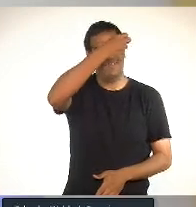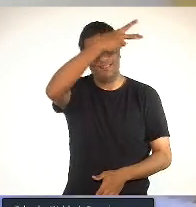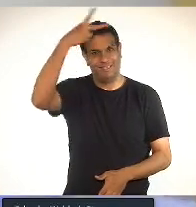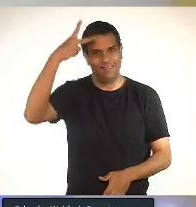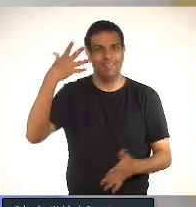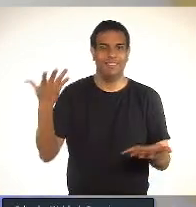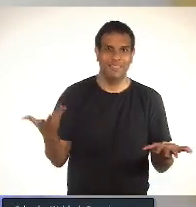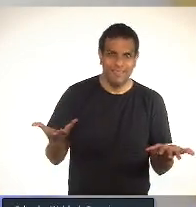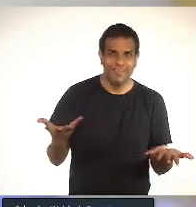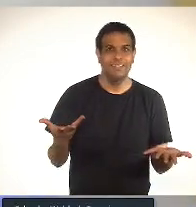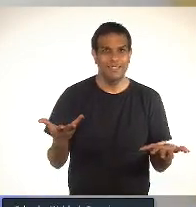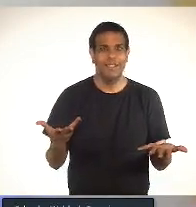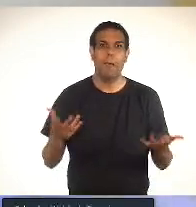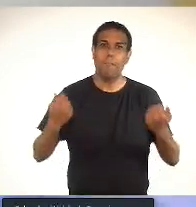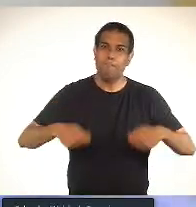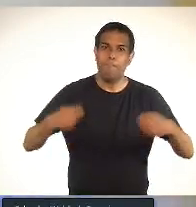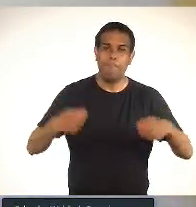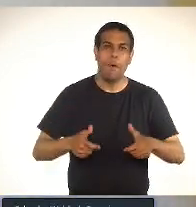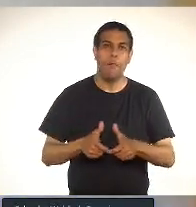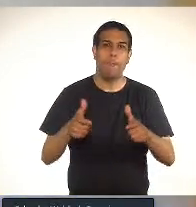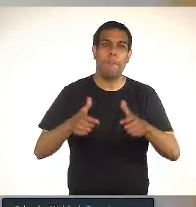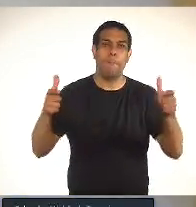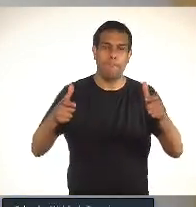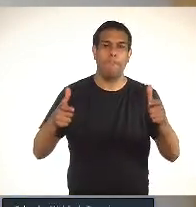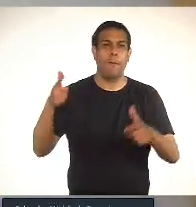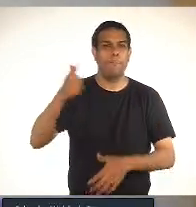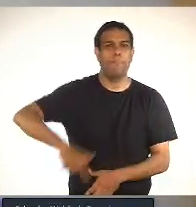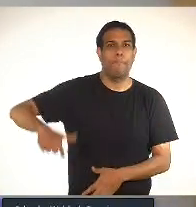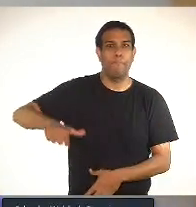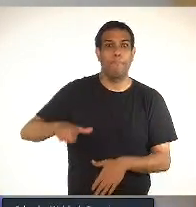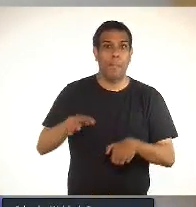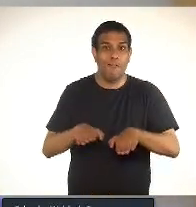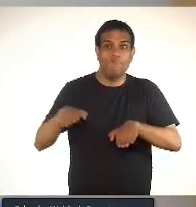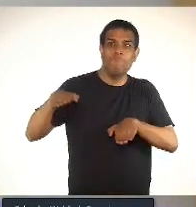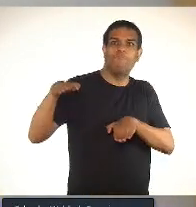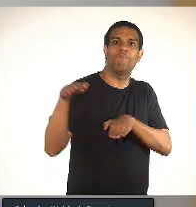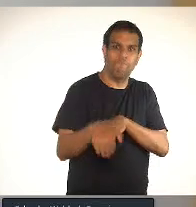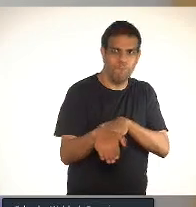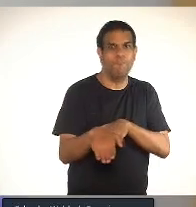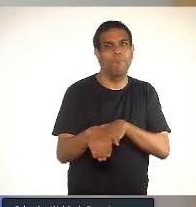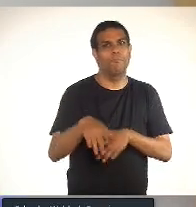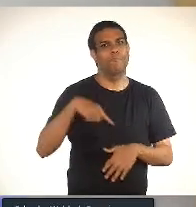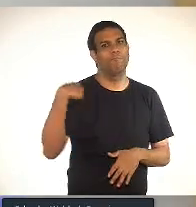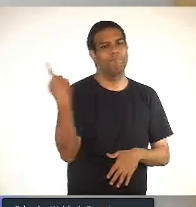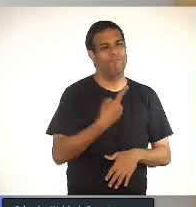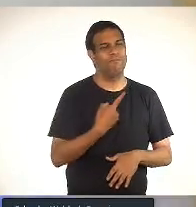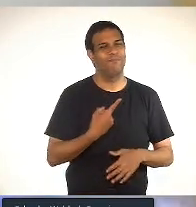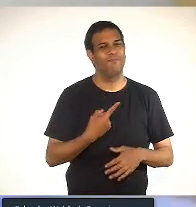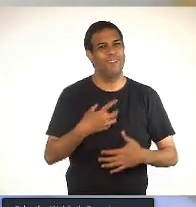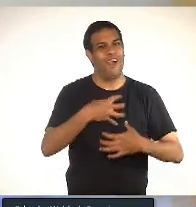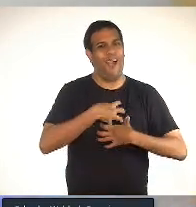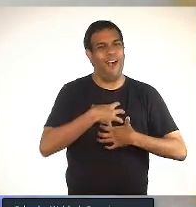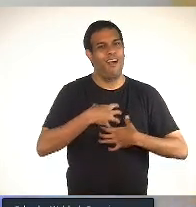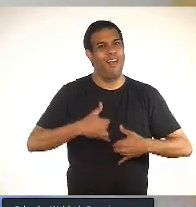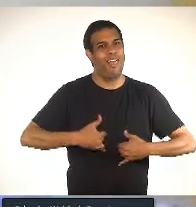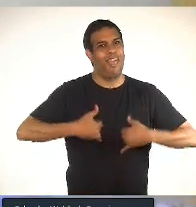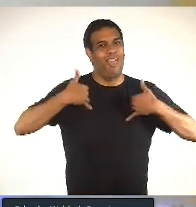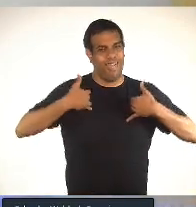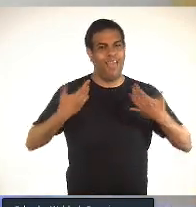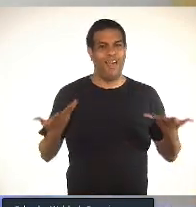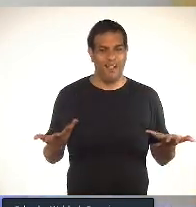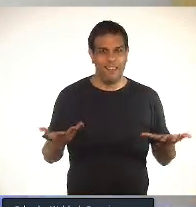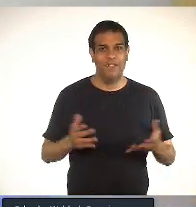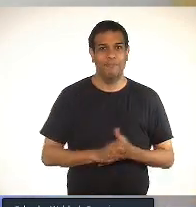a subrepresentação ainda seja gritante, mas é um passo dado que é preciso ser ressaltado, tanto em relação